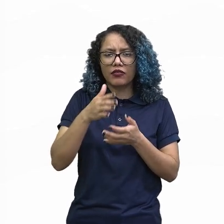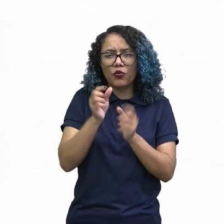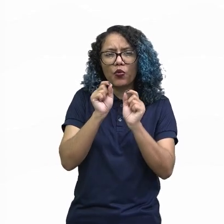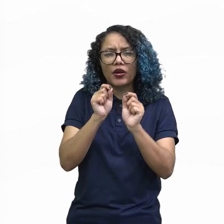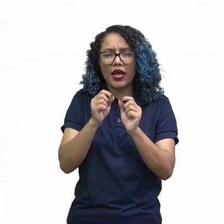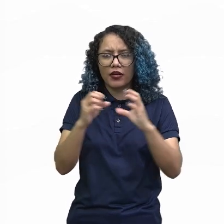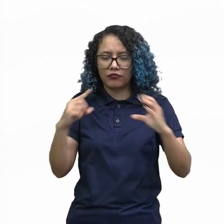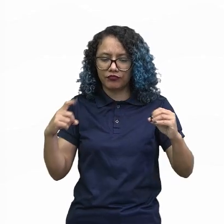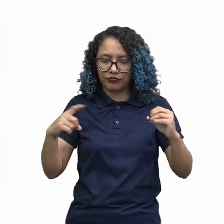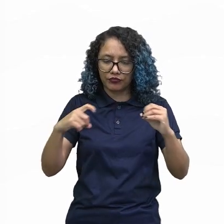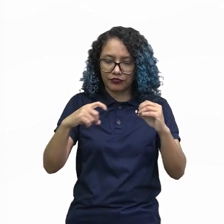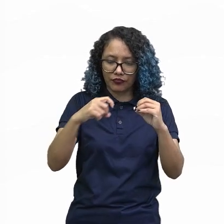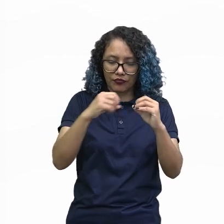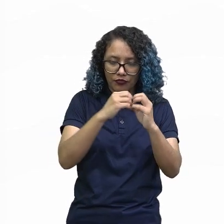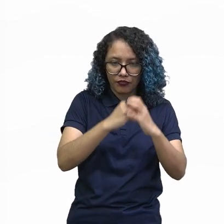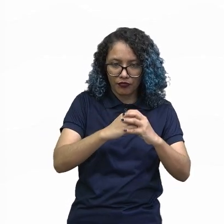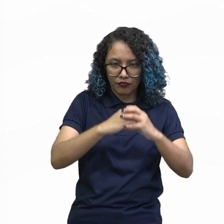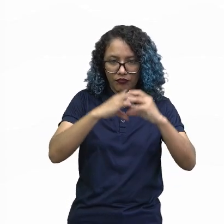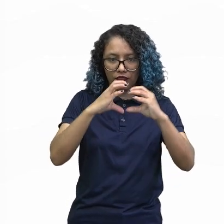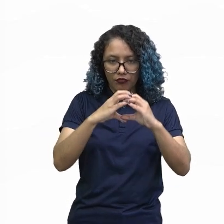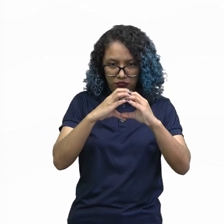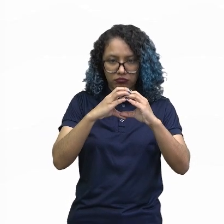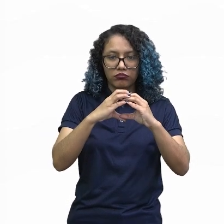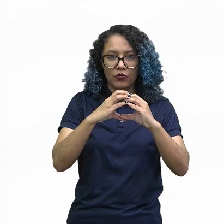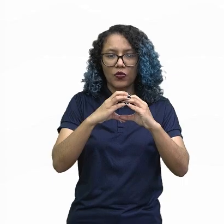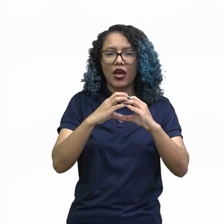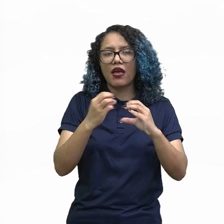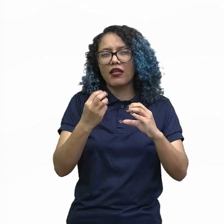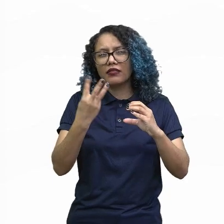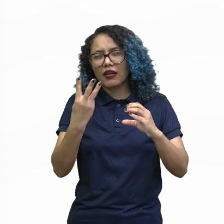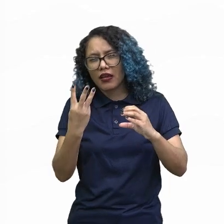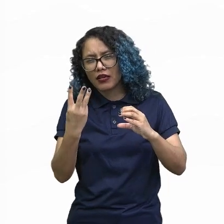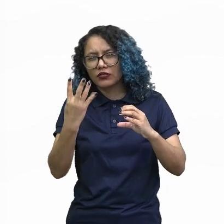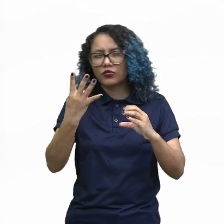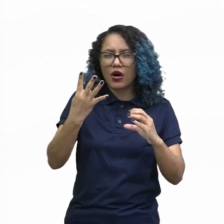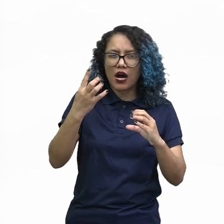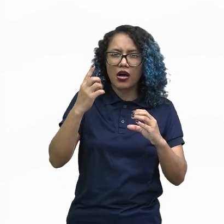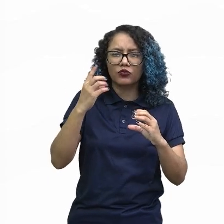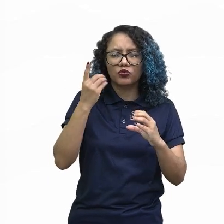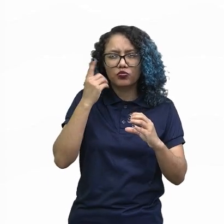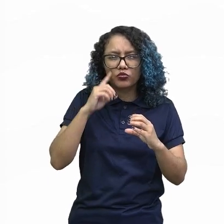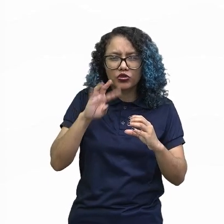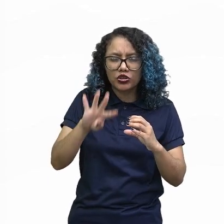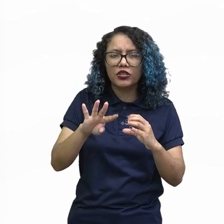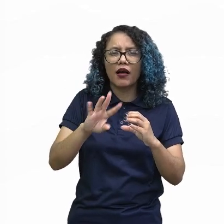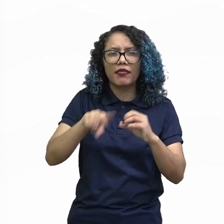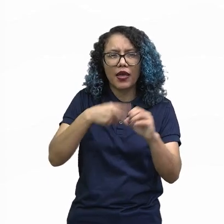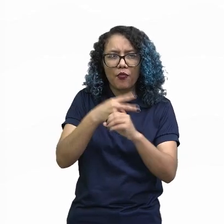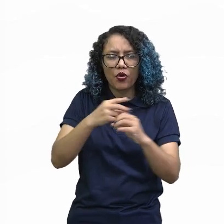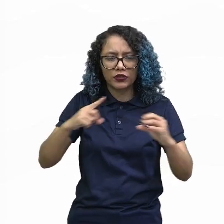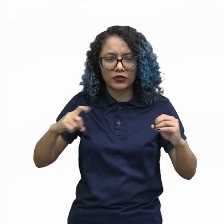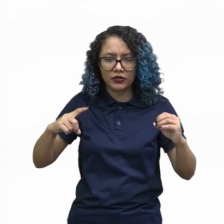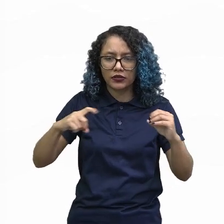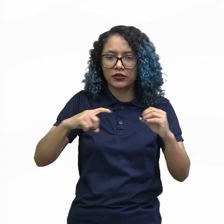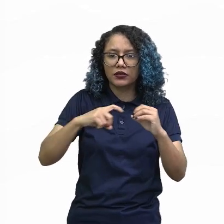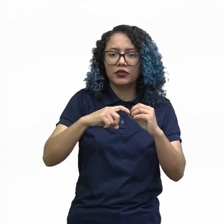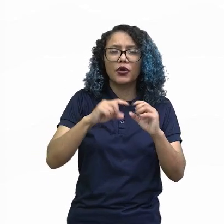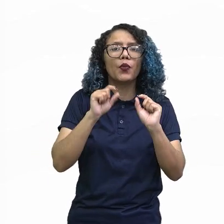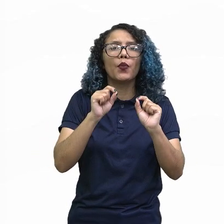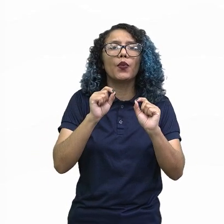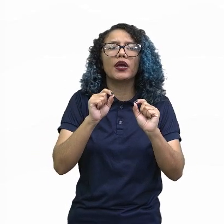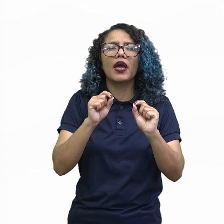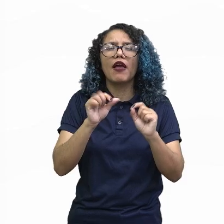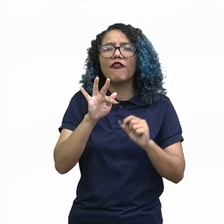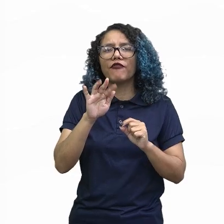divisões do embrião, né? Após o momento ali da formação do embrião, 3 ou 4 dias depois da fecundação. Só